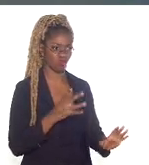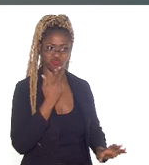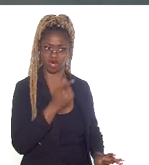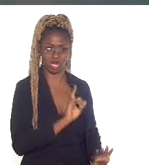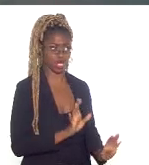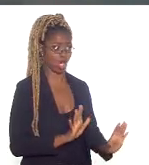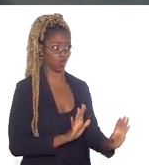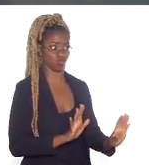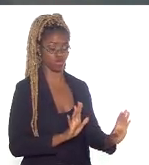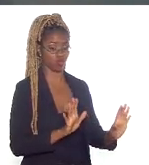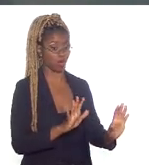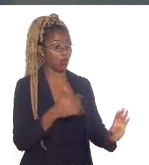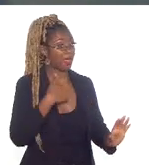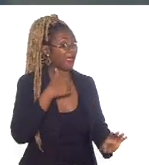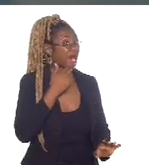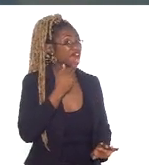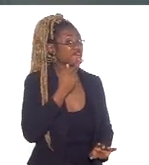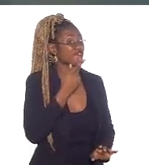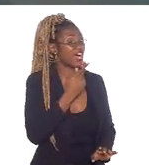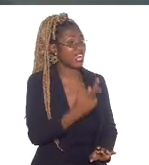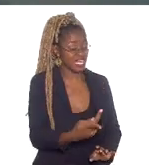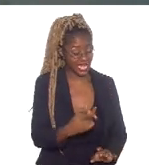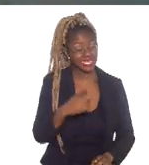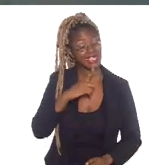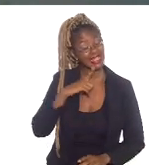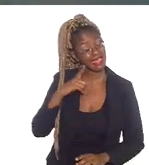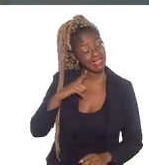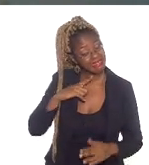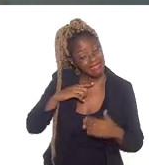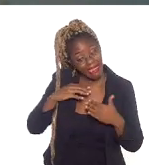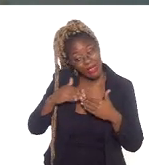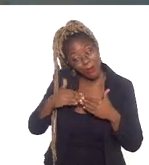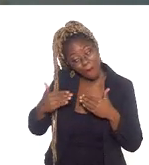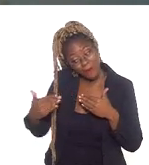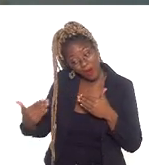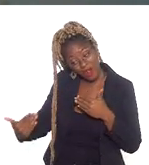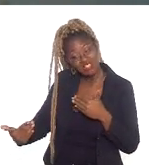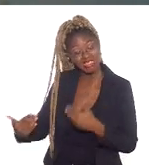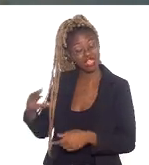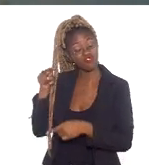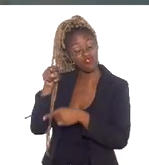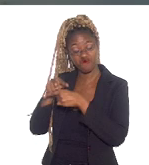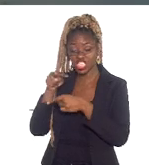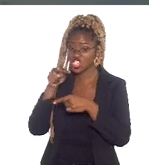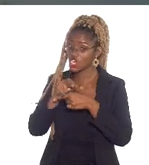não. Afirmei que ele passa por um processo de fiscalização,